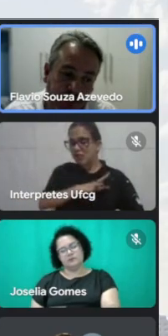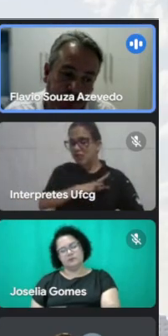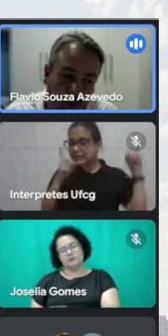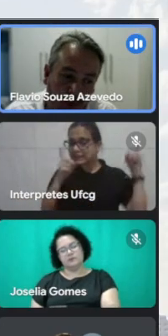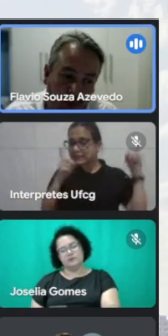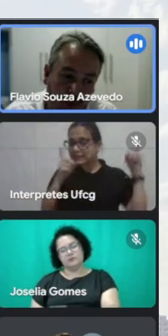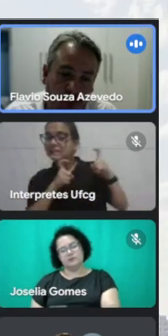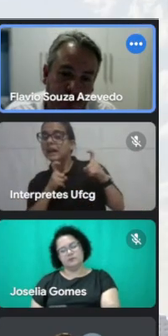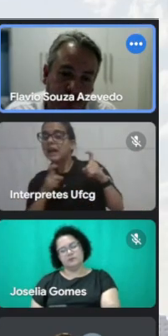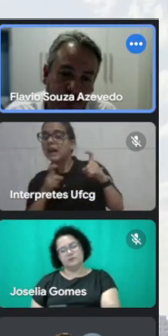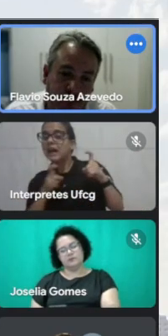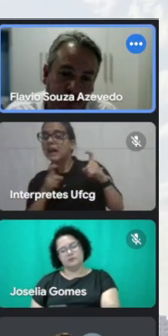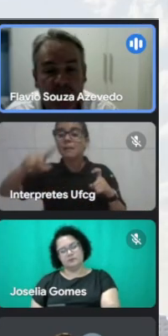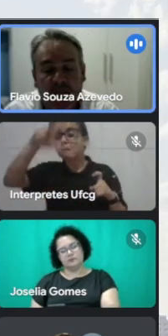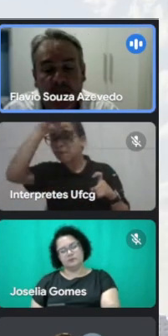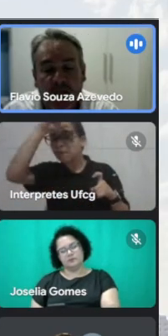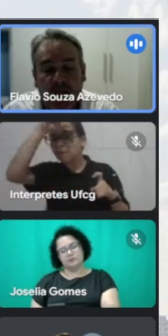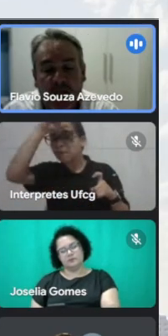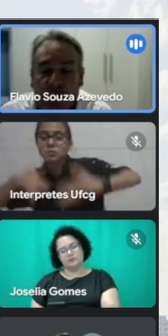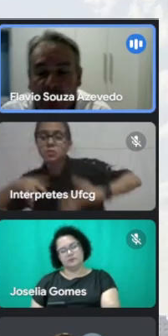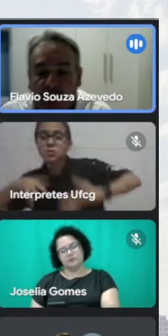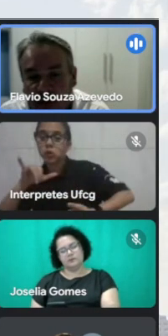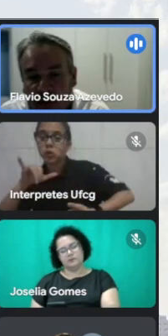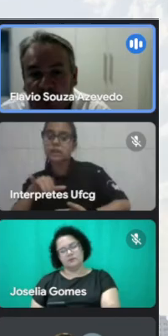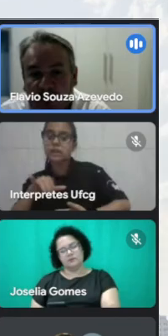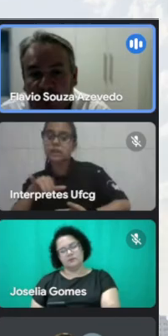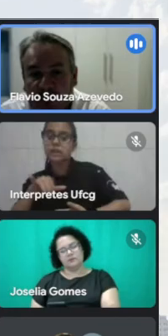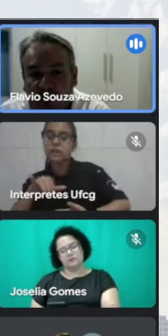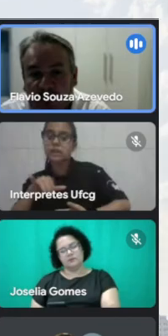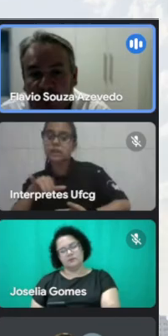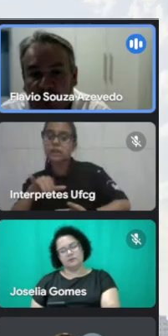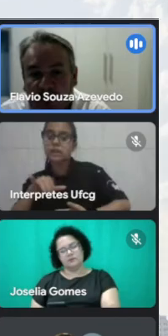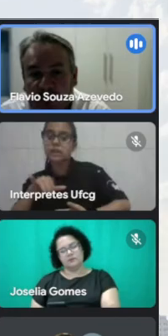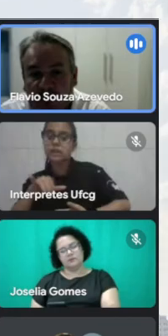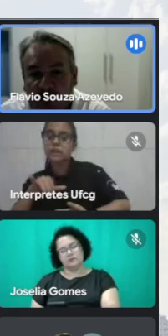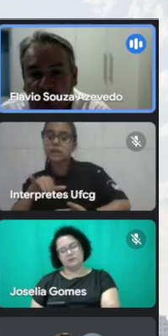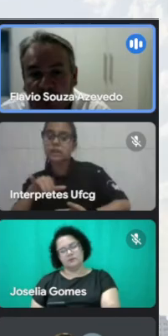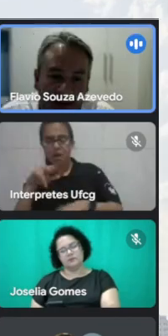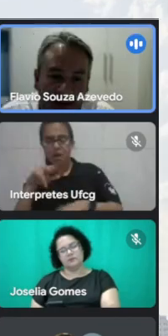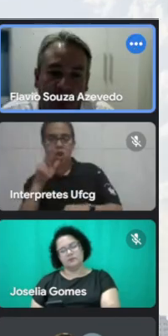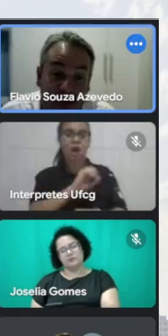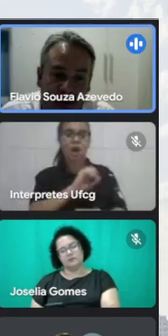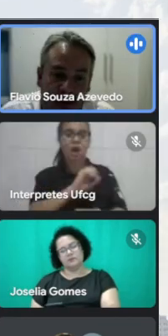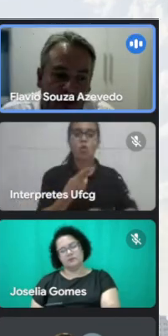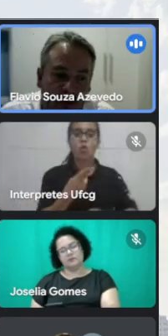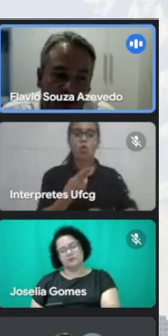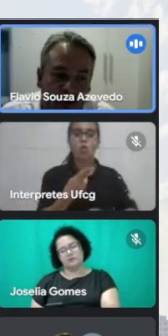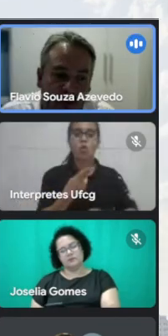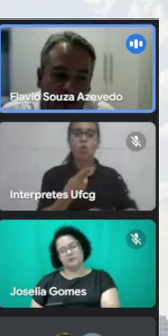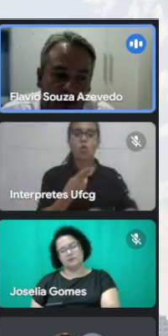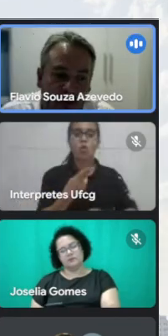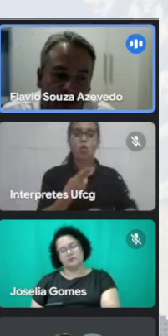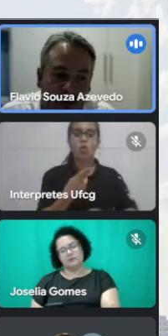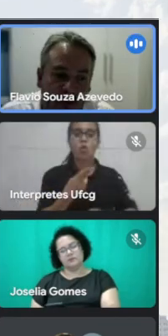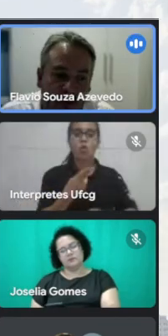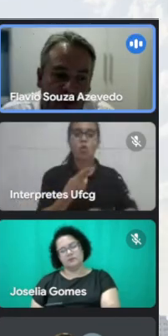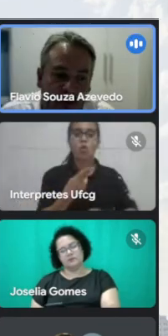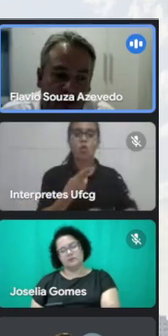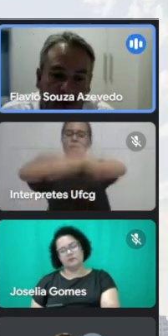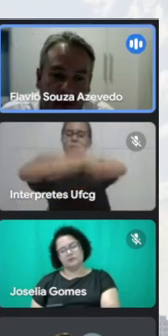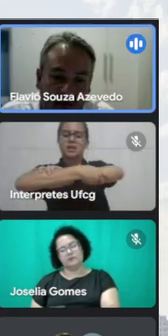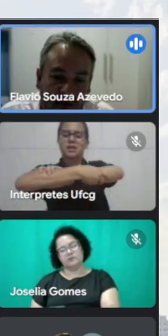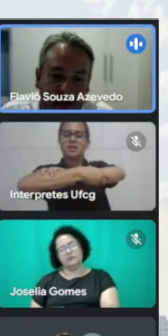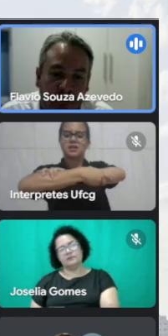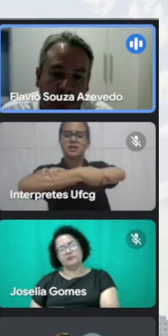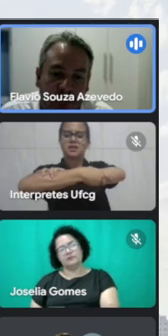própria prefeitura, ou se ia contratar uma empresa para fazer uma parceria público-privada. Mas eles mesmos, na parte da obra, o